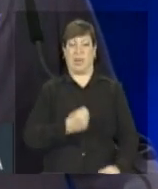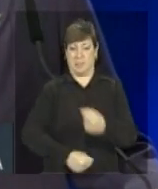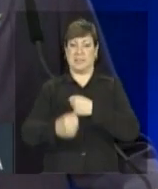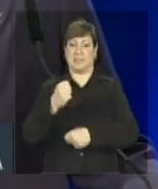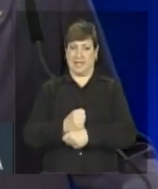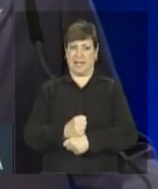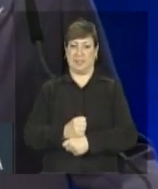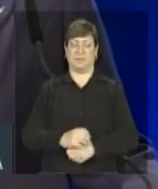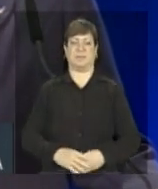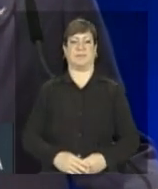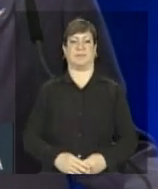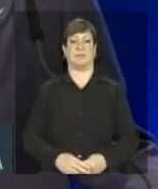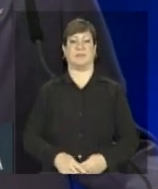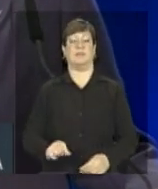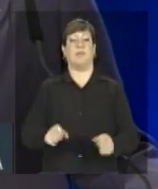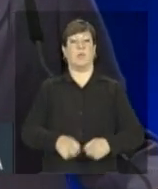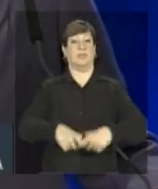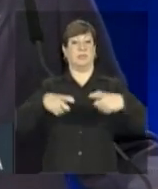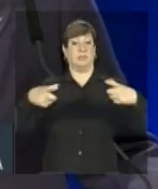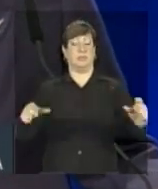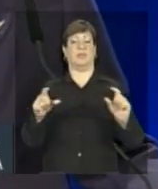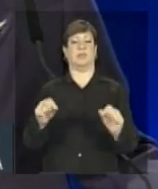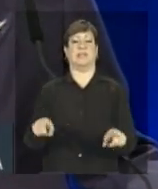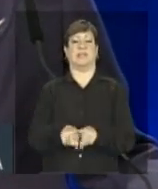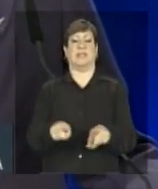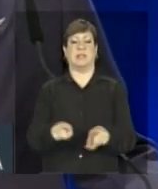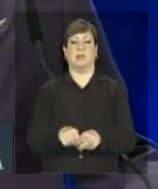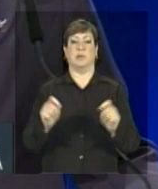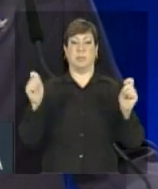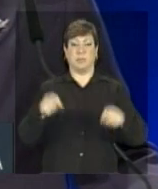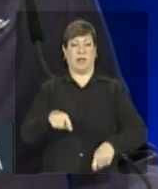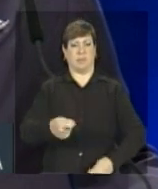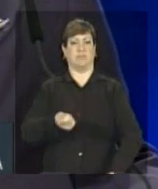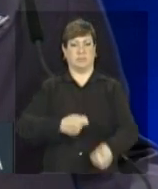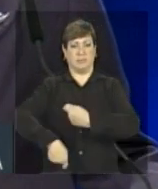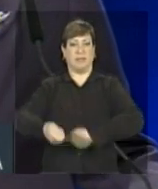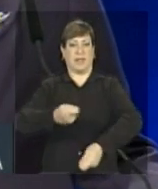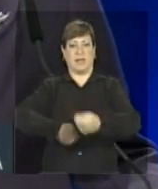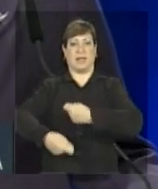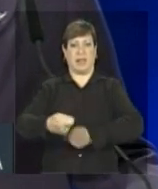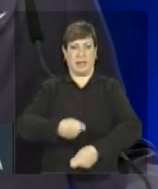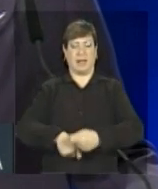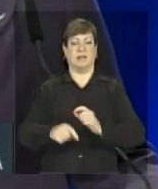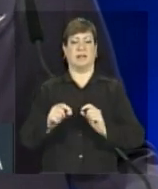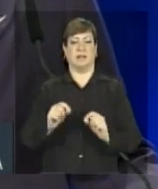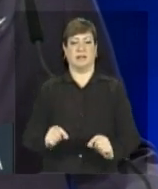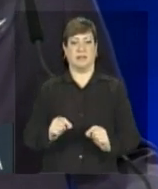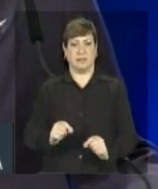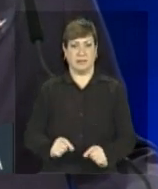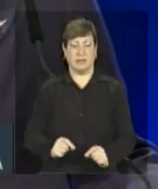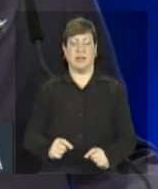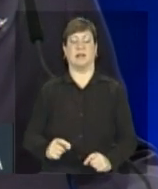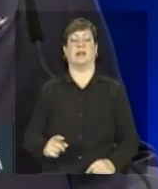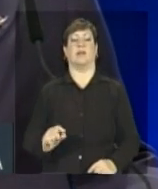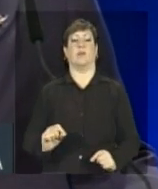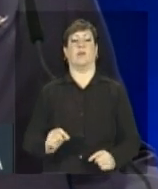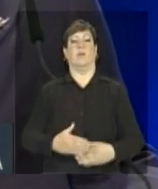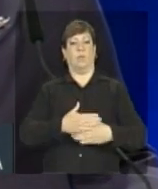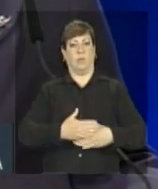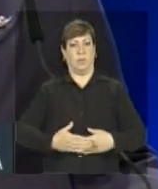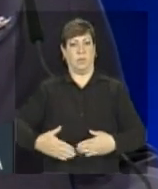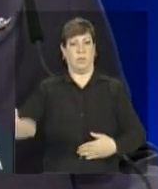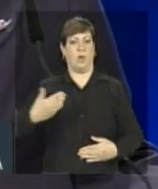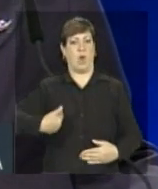2011. A ampliação e o potencial desse mercado não passaram despercebidos